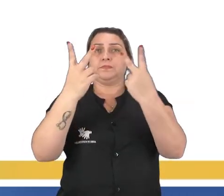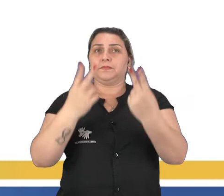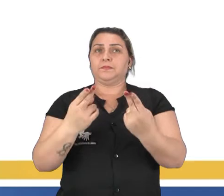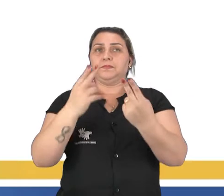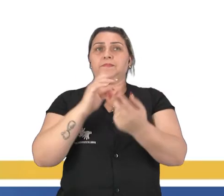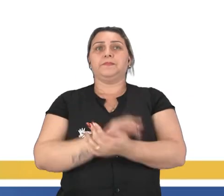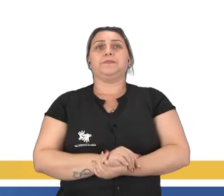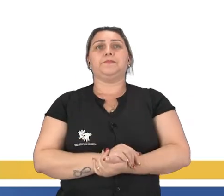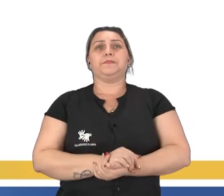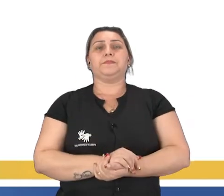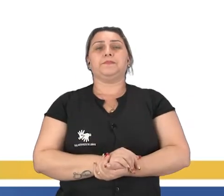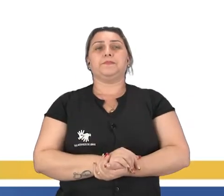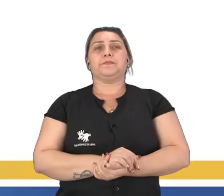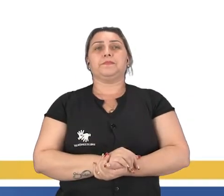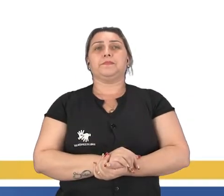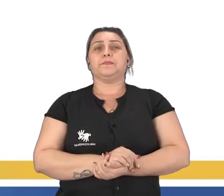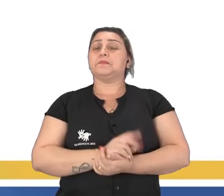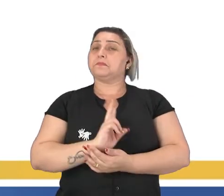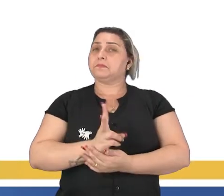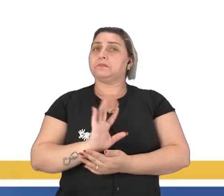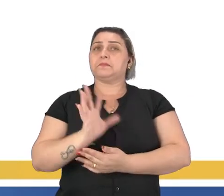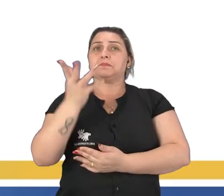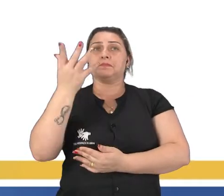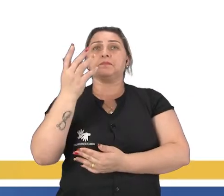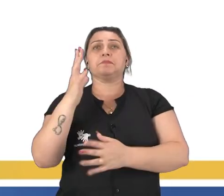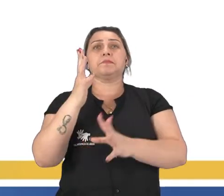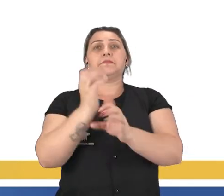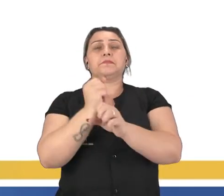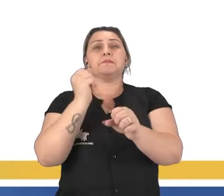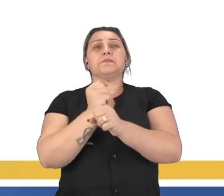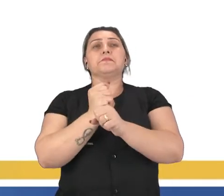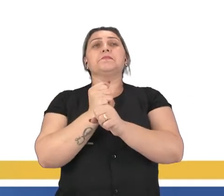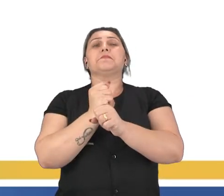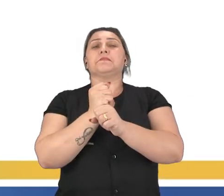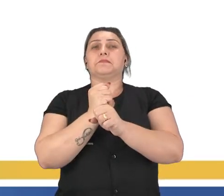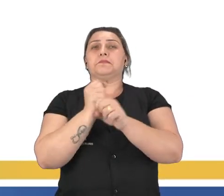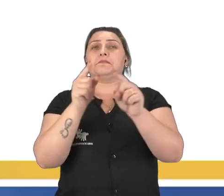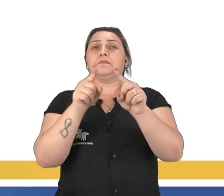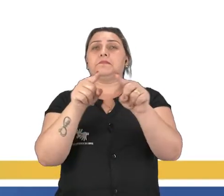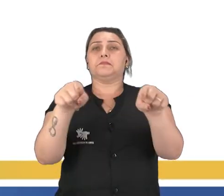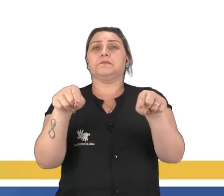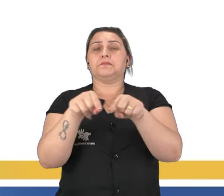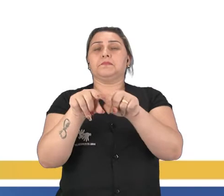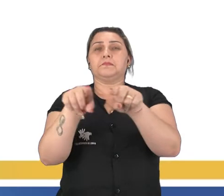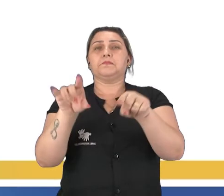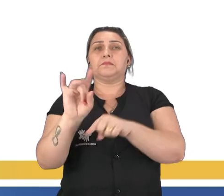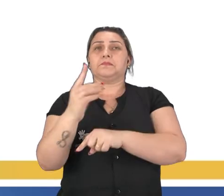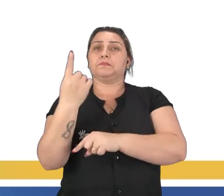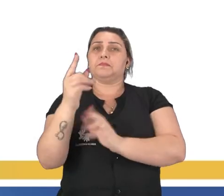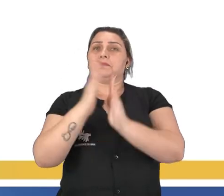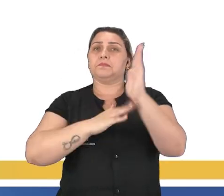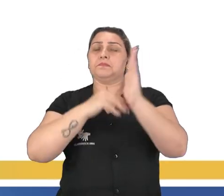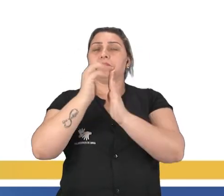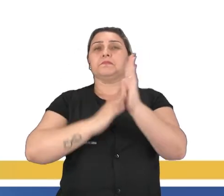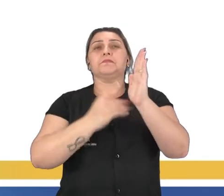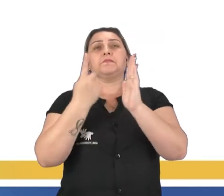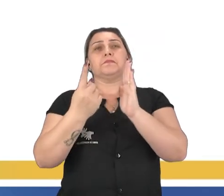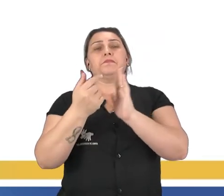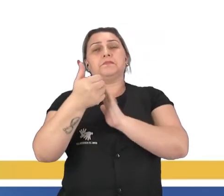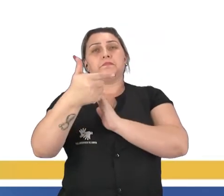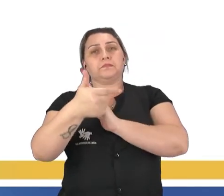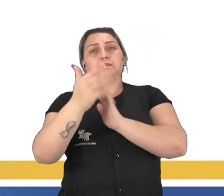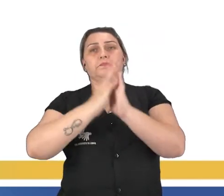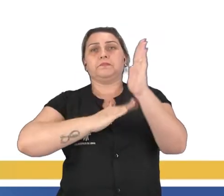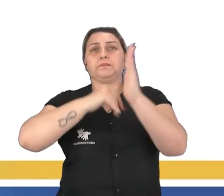O mesmo aconteceu com o total de partes considerado, né, que era só uma parte pintada e passou de 1 para